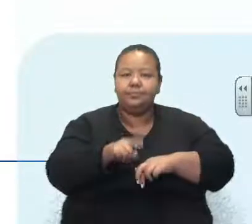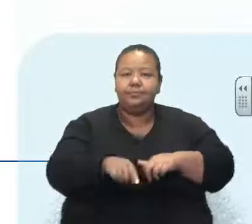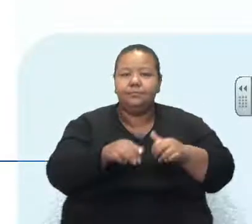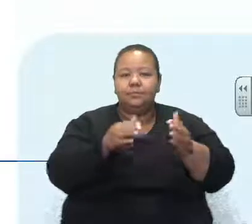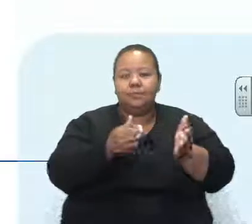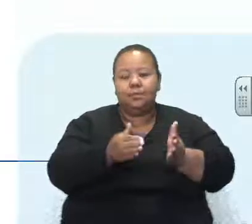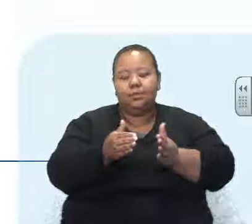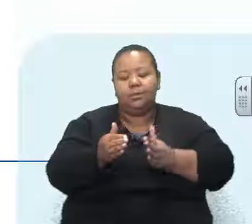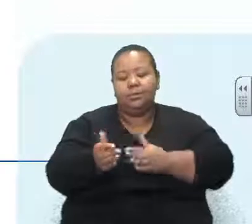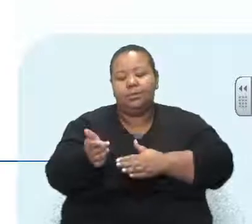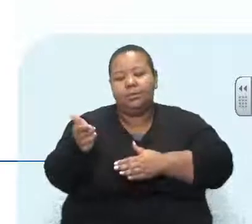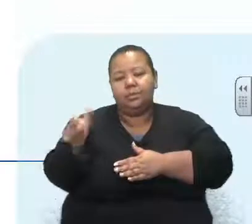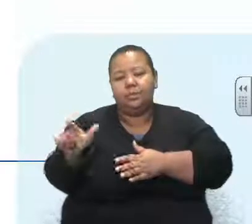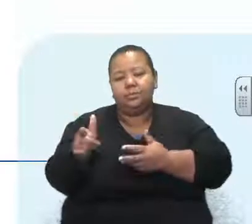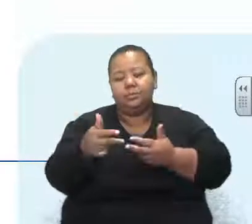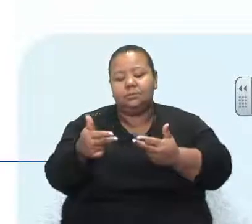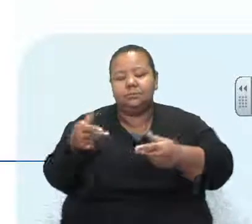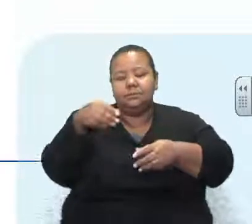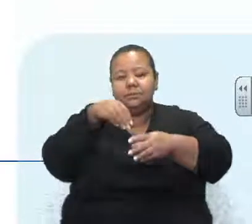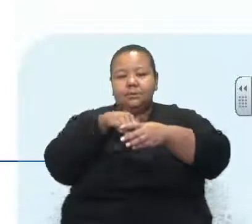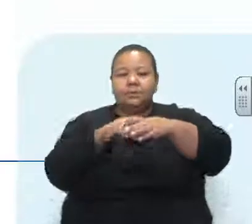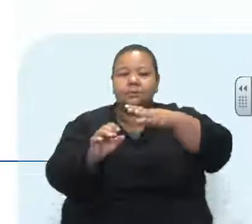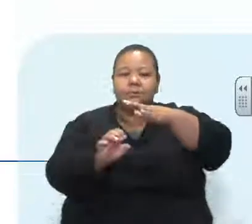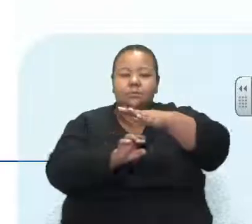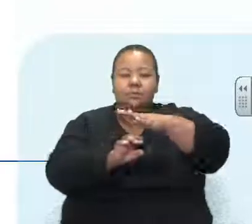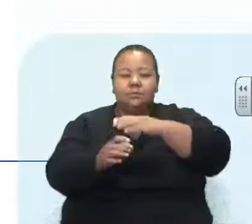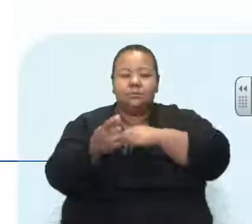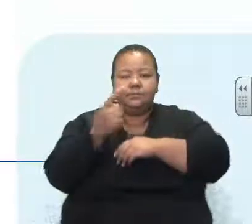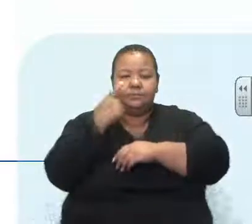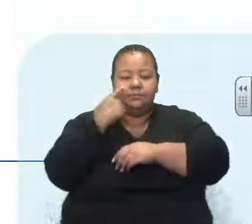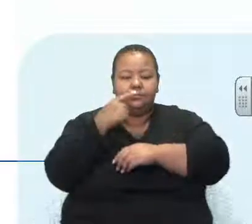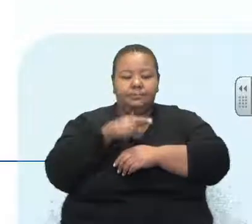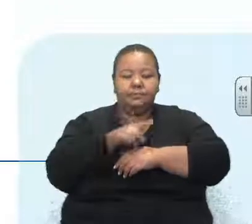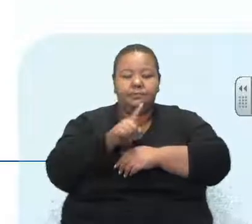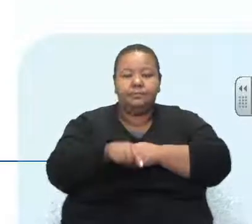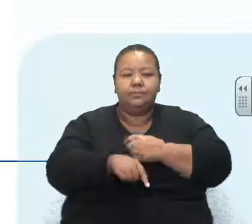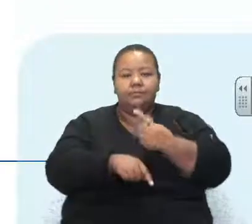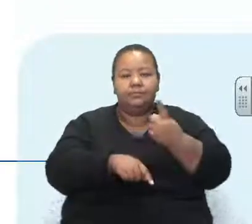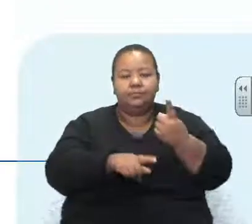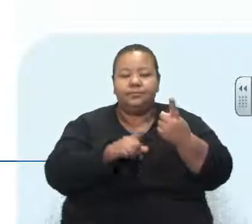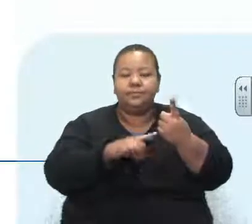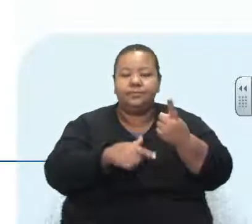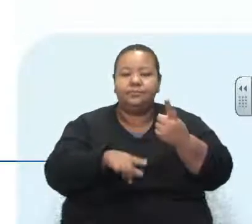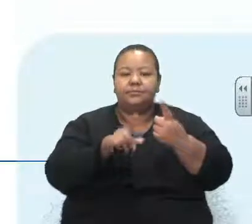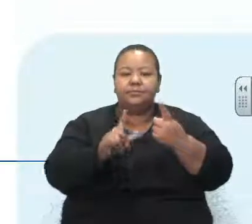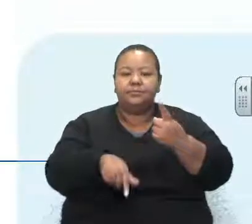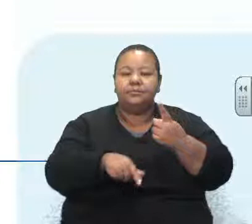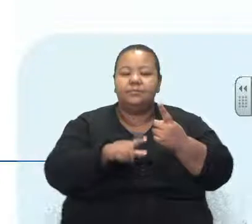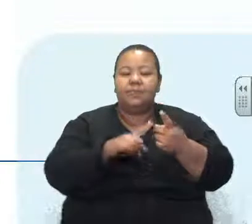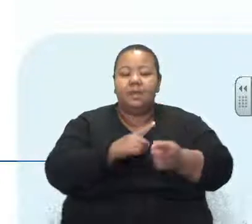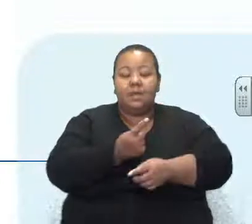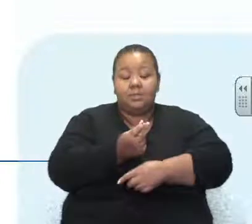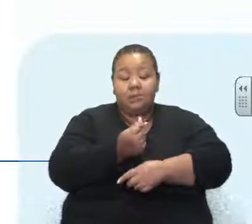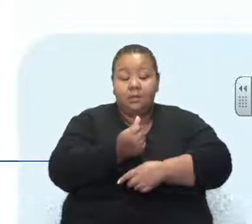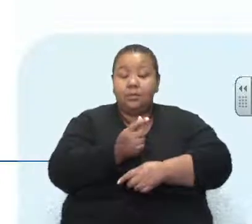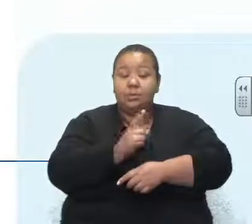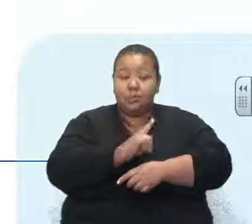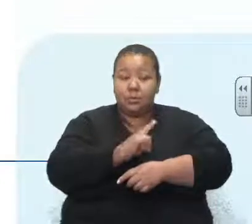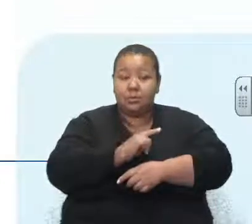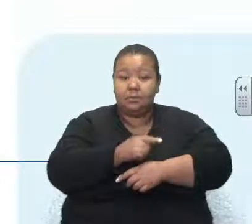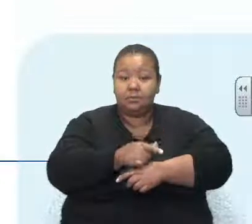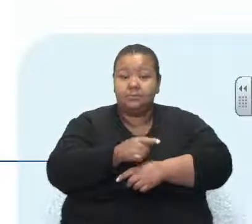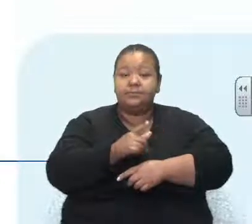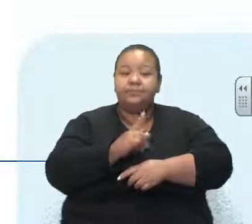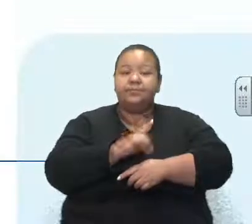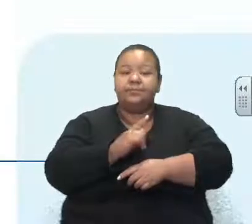das outras ações de uma empresa. Então, vamos analisar aqui, ó. Um dos indicadores que nós temos é o indicador de liquidez,